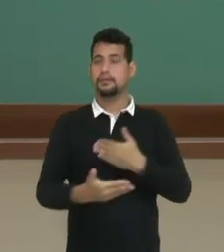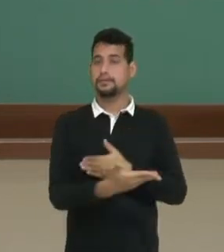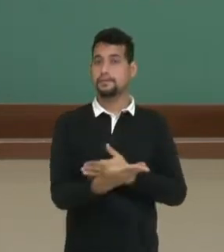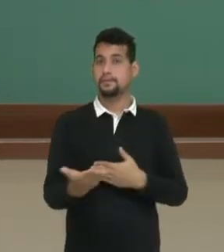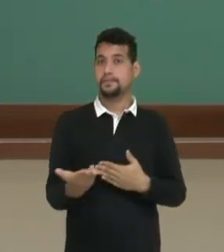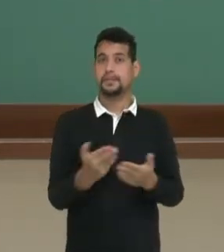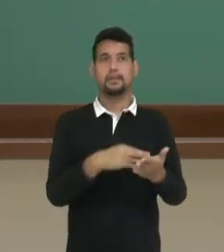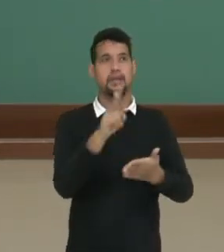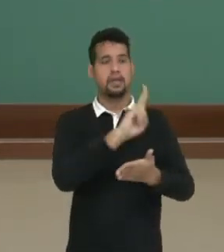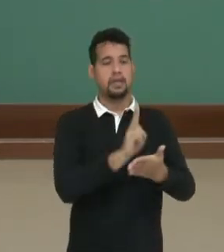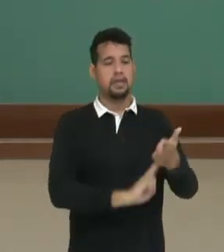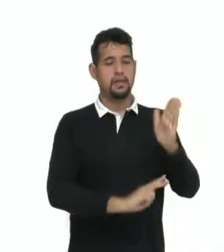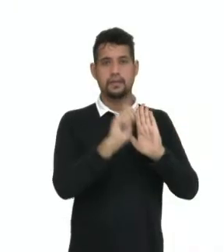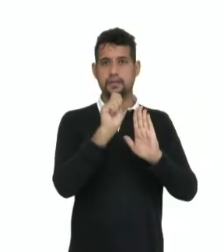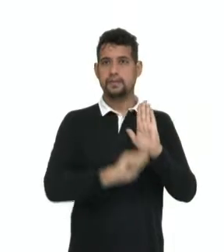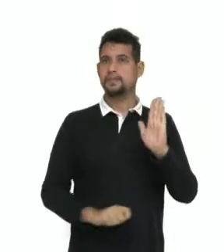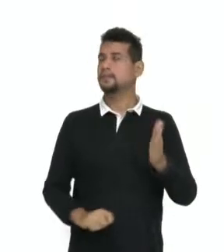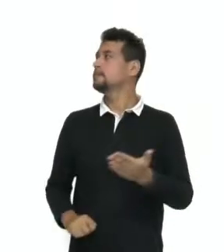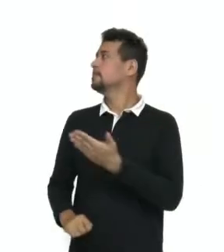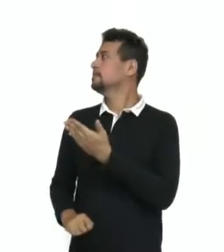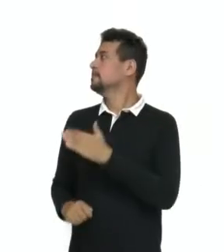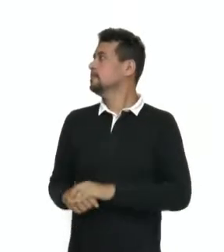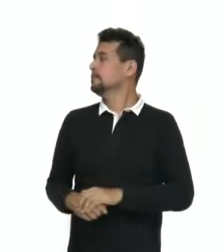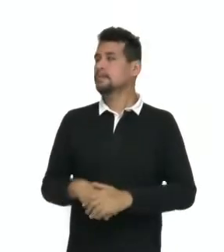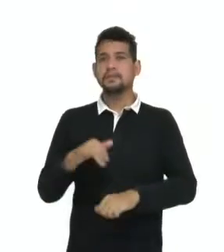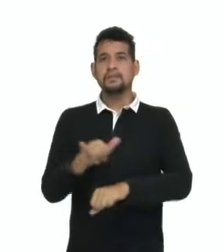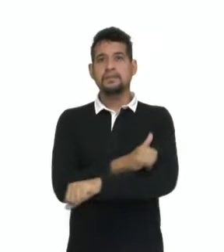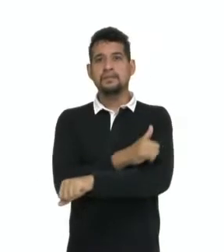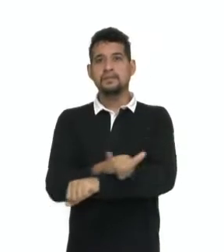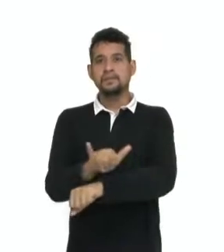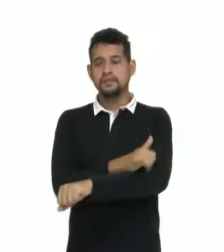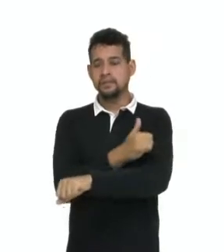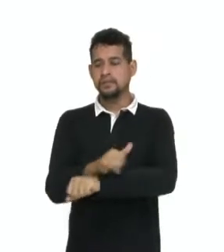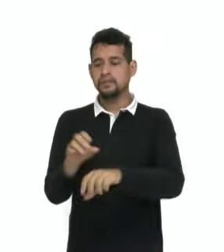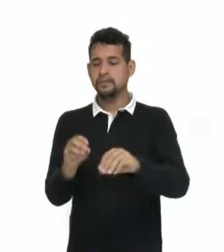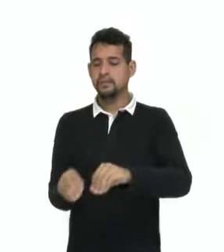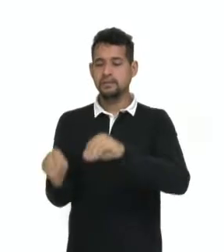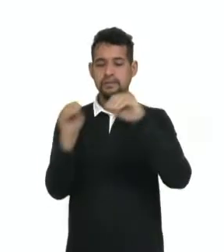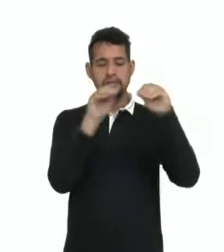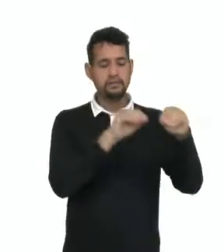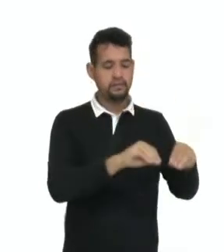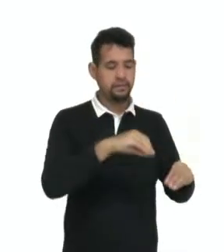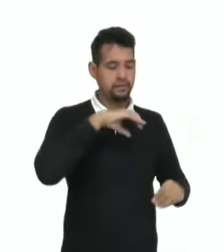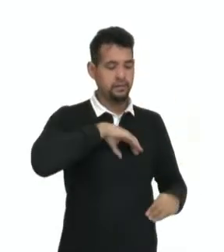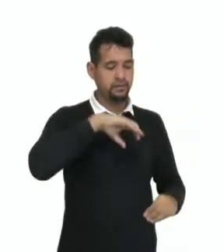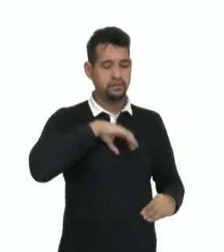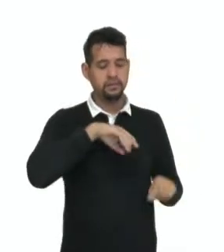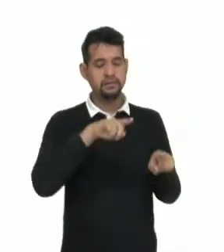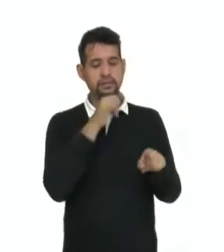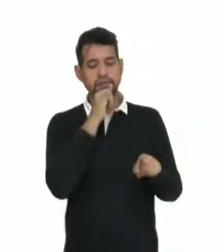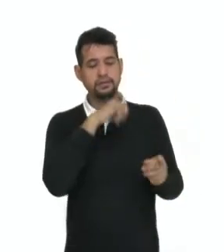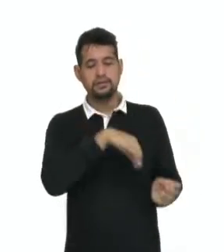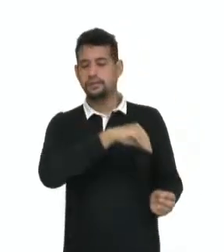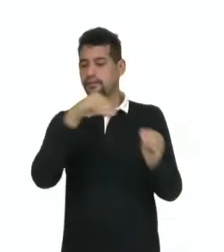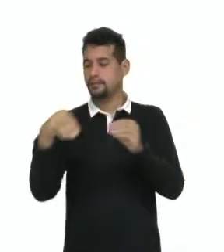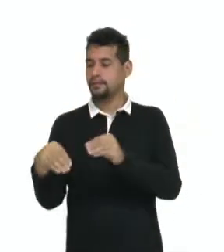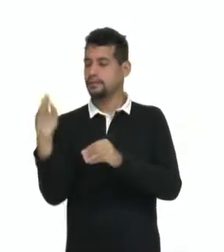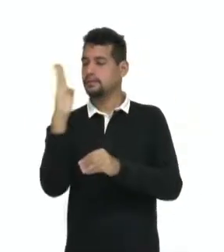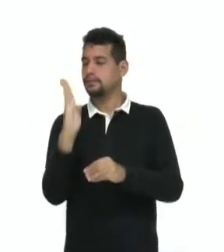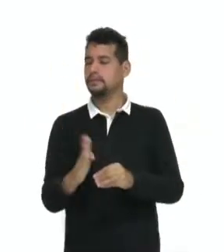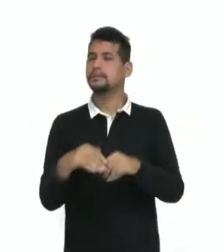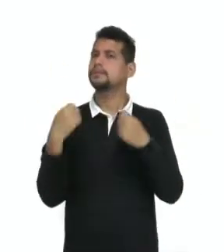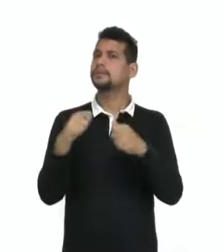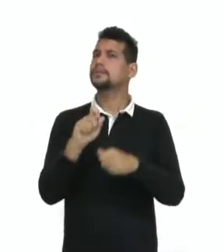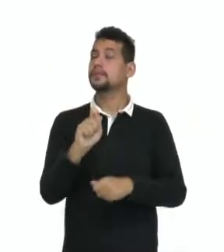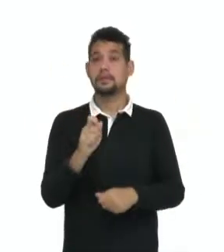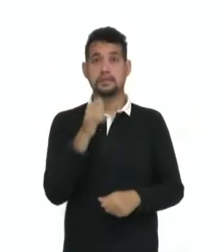ler o texto, né? A estratégia de transferência da corte para o Brasil partia da avaliação de que